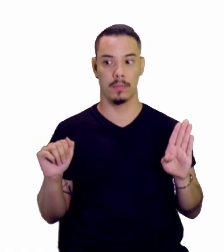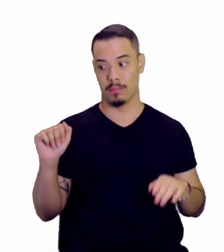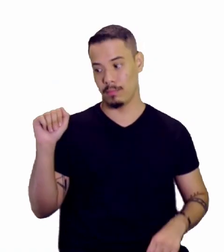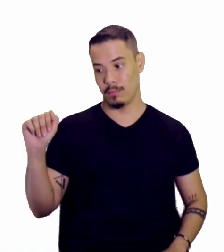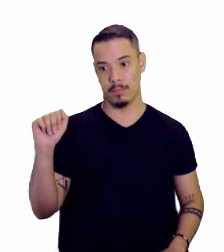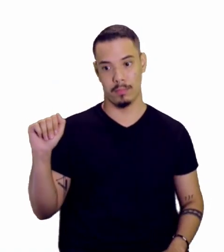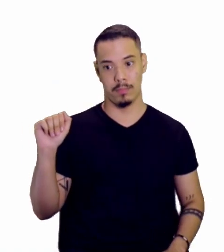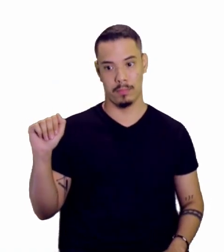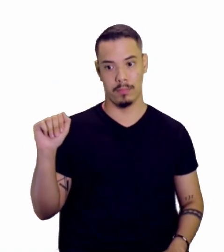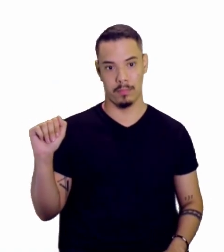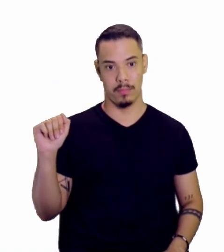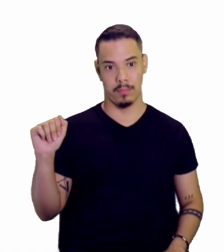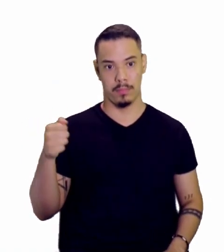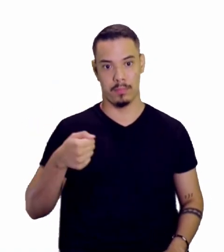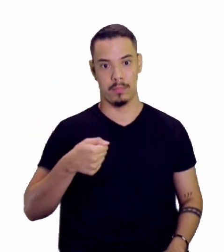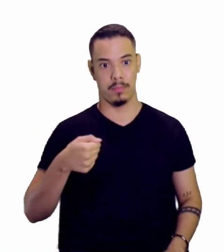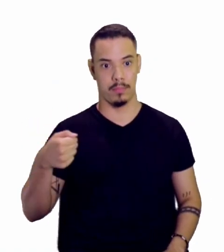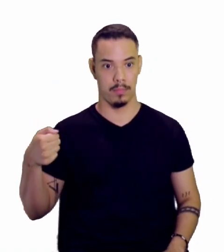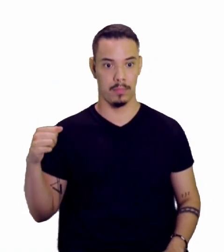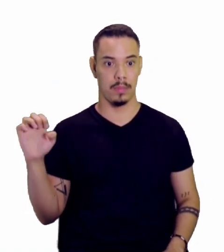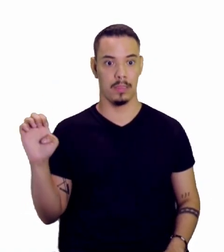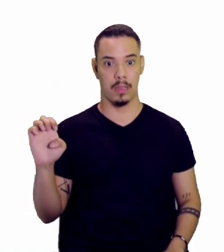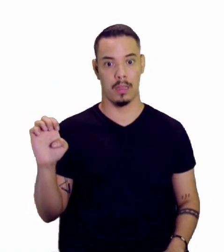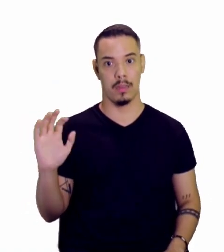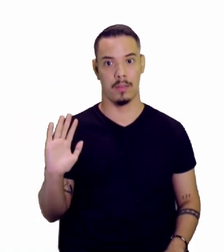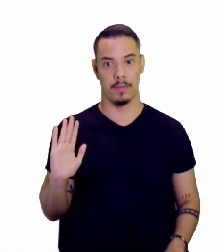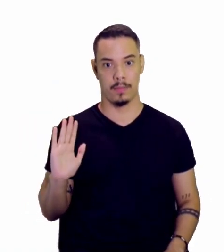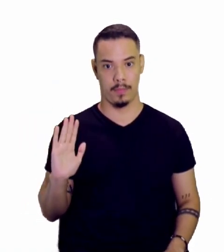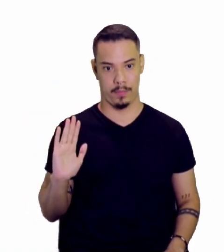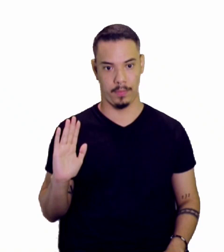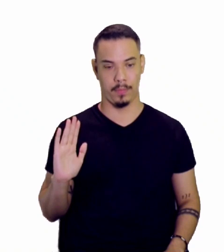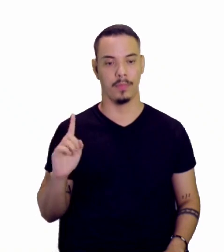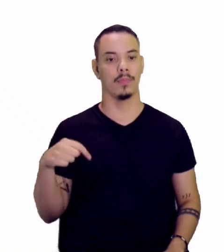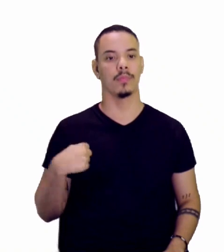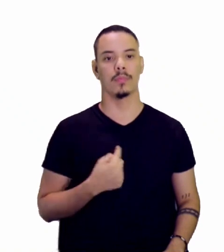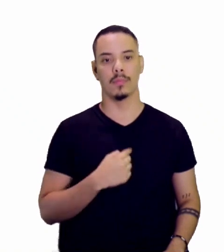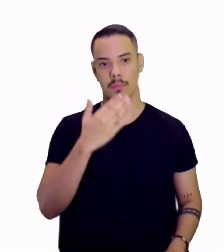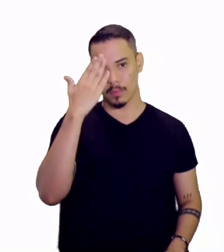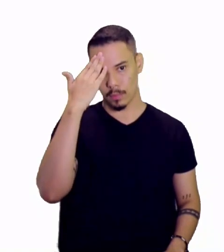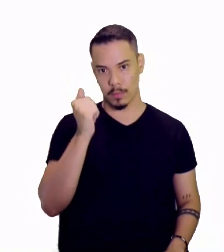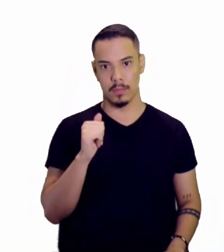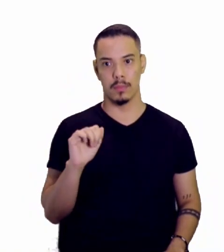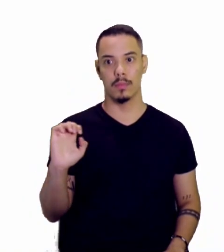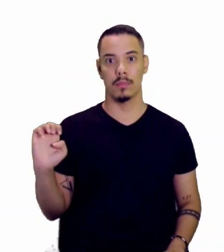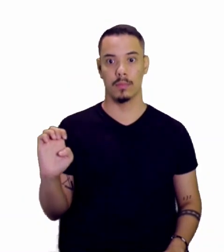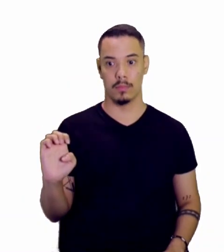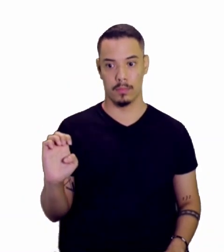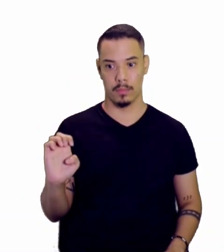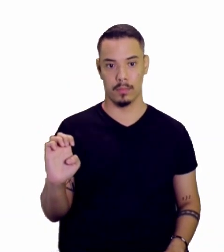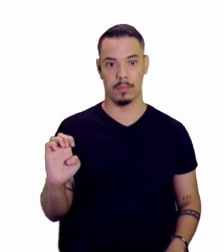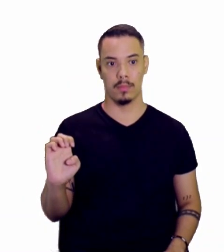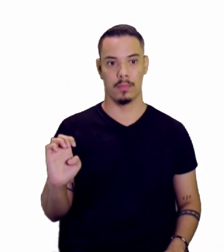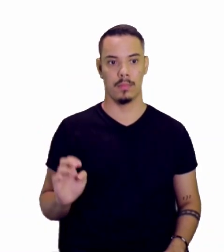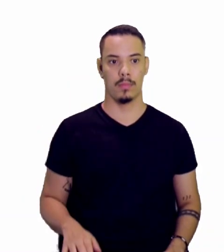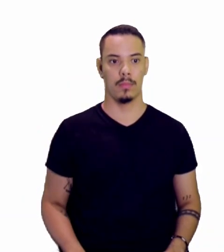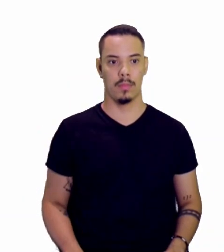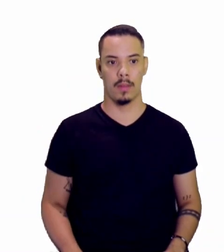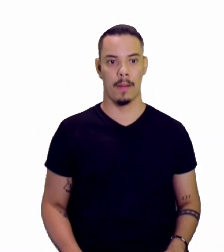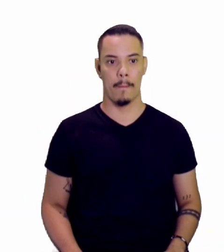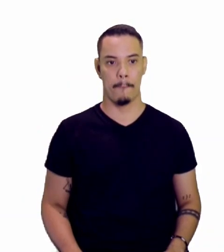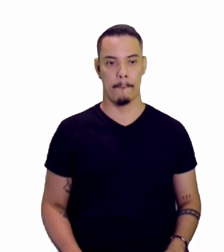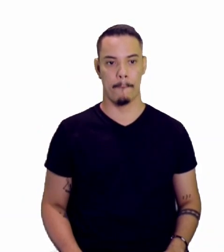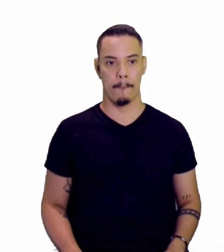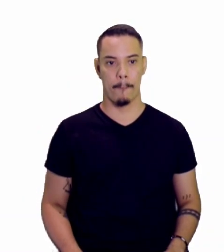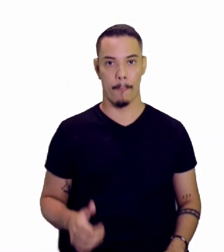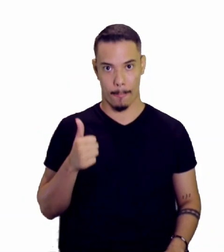E A está para a esquerda, puxando para a esquerda, né? Exatamente. Então a gente sabe que é para a esquerda aqui, né? Justamente. Deixar só